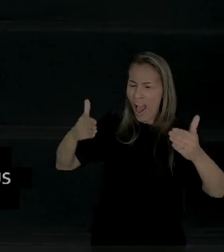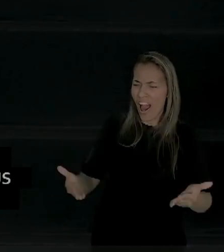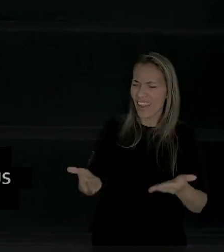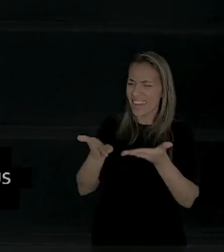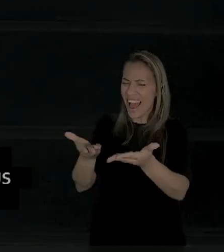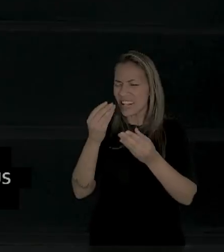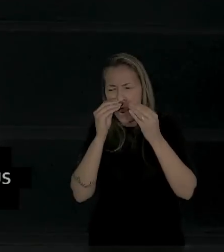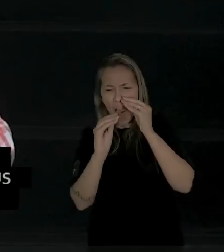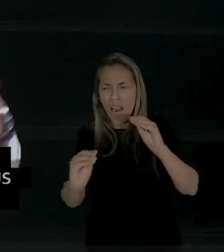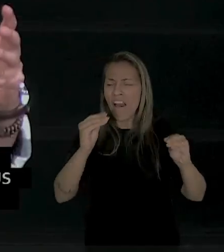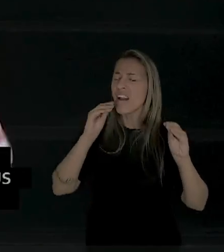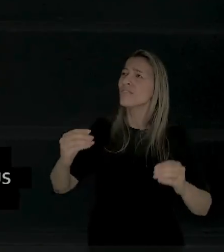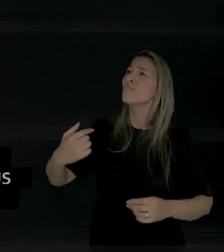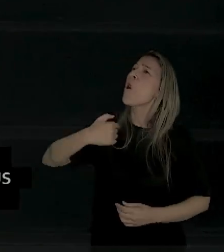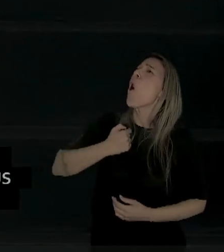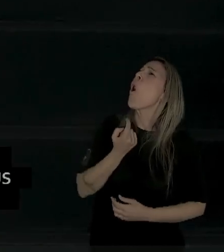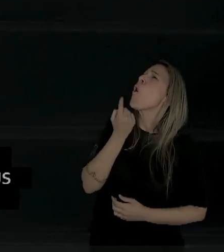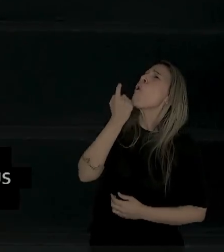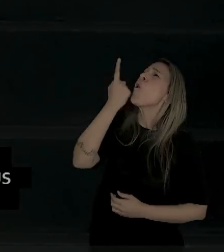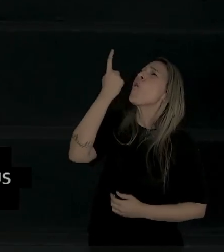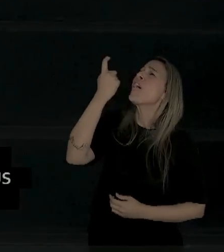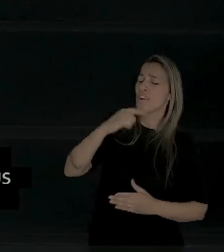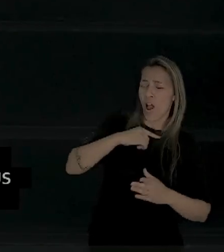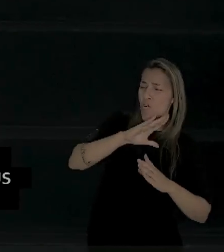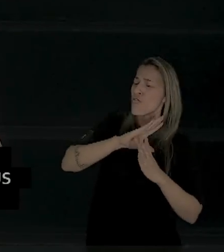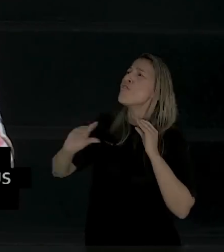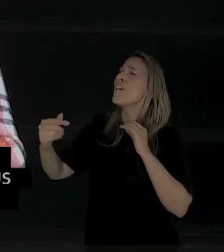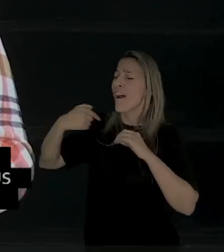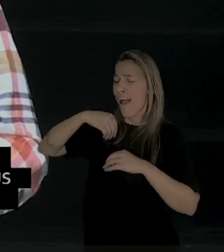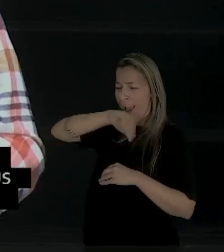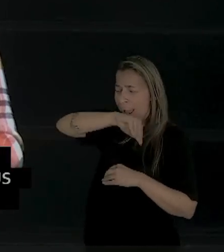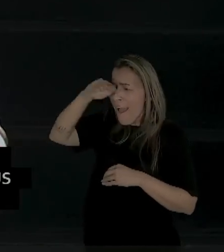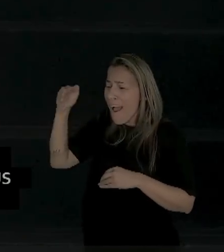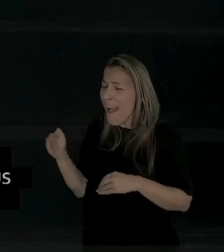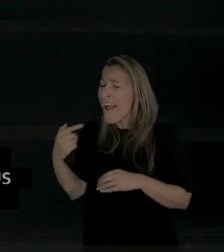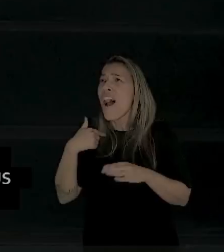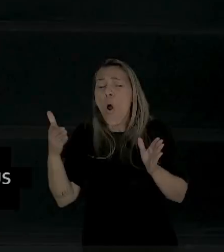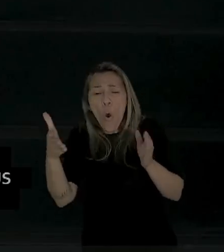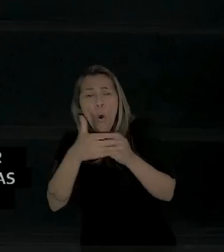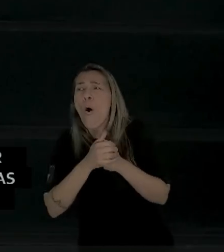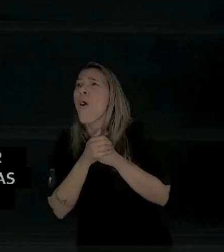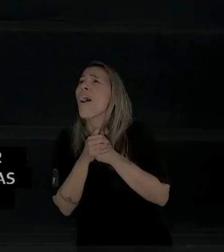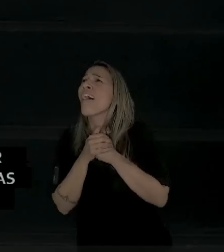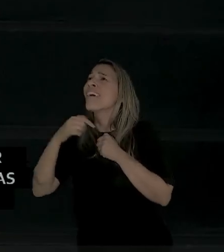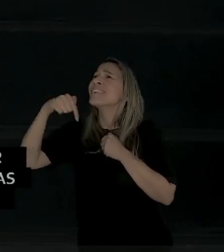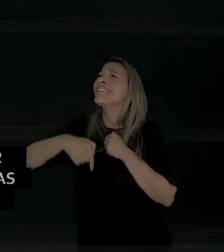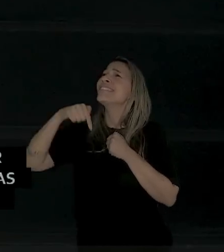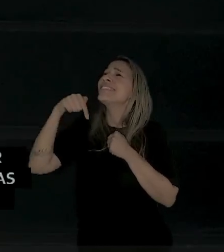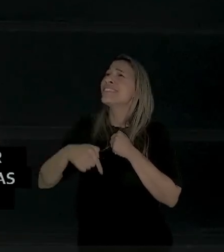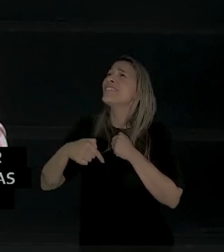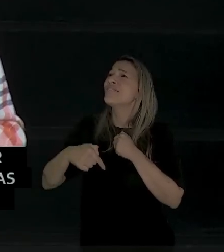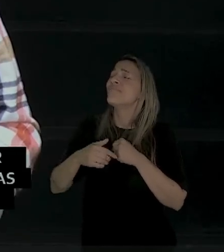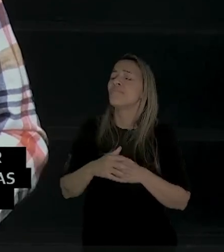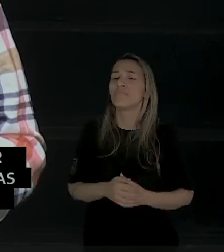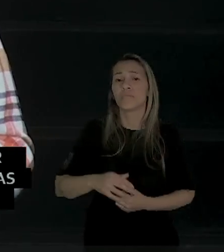espada. Sou o único que sobrou. E agora também estão procurando matar-me. E o Senhor lhe